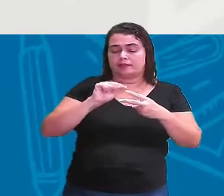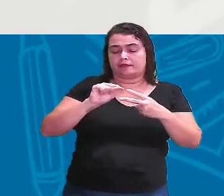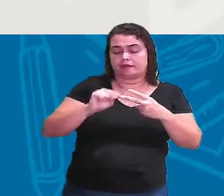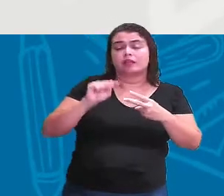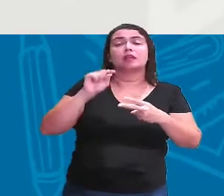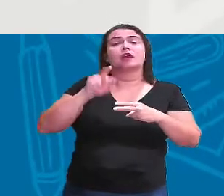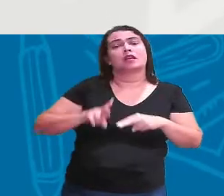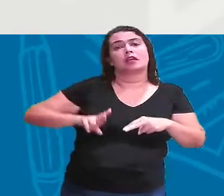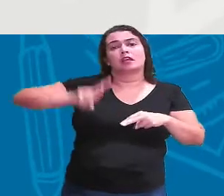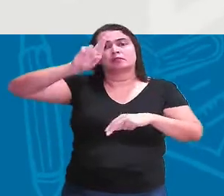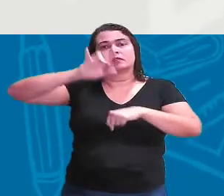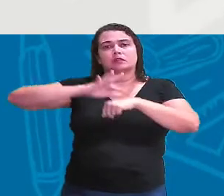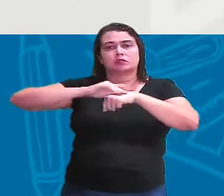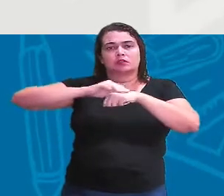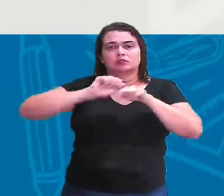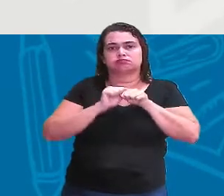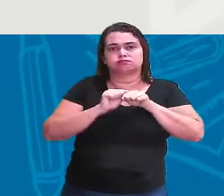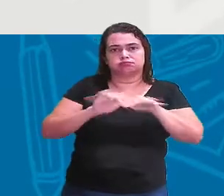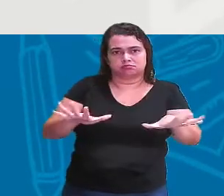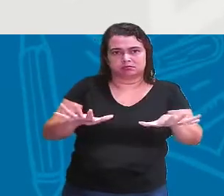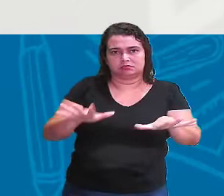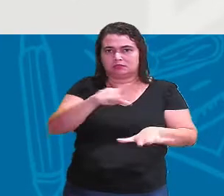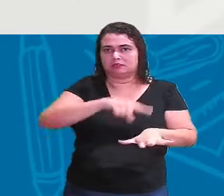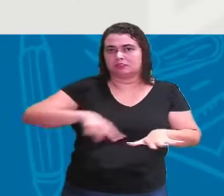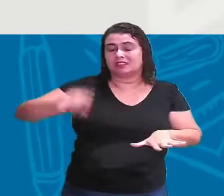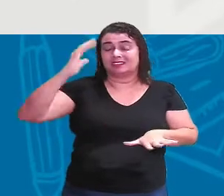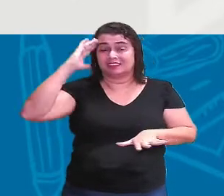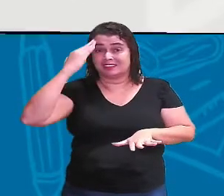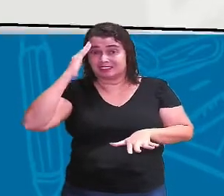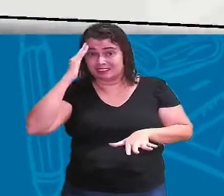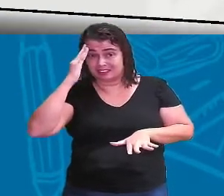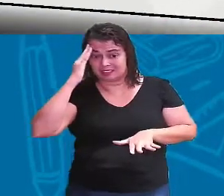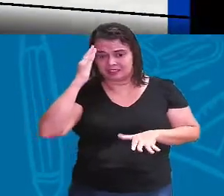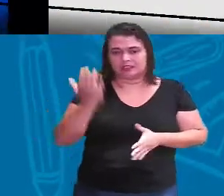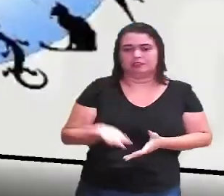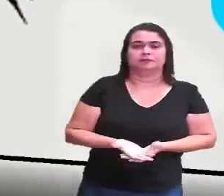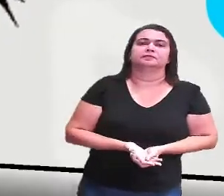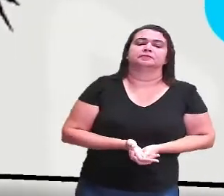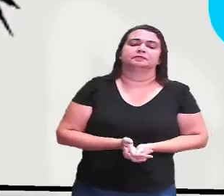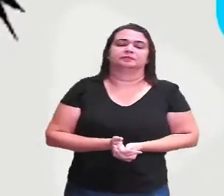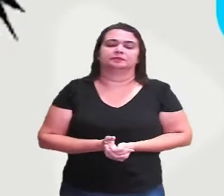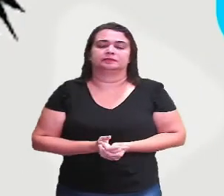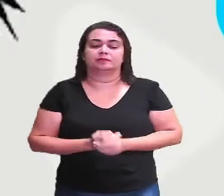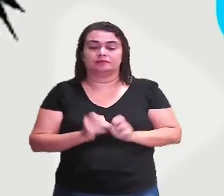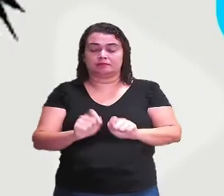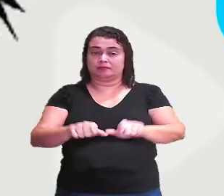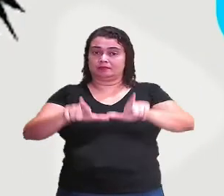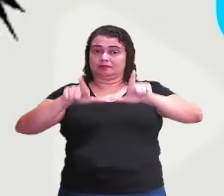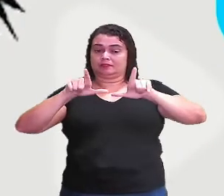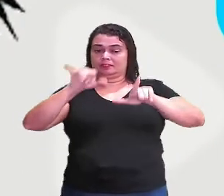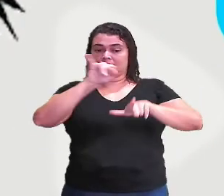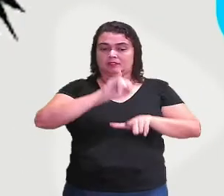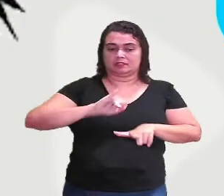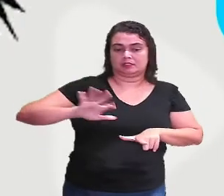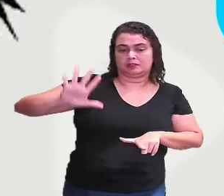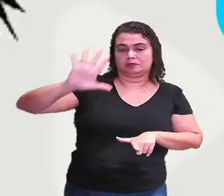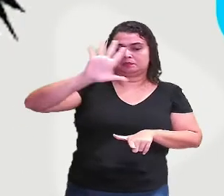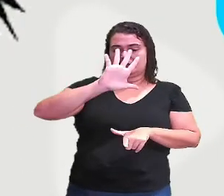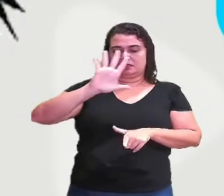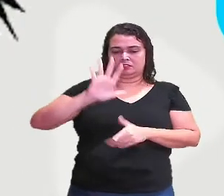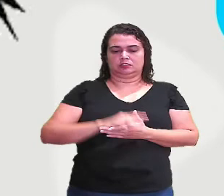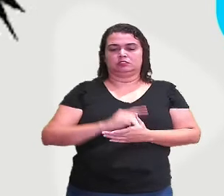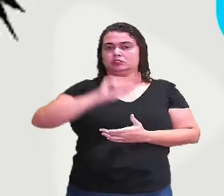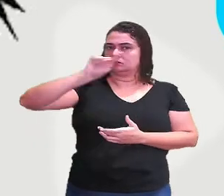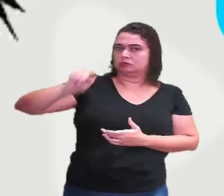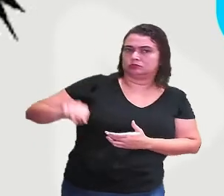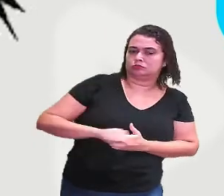tirar do reino da necessidade para o reino da liberdade. E aí, vou pedir já para a produção abrir essa imagem para que esse aluno possa vislumbrar. Quando a